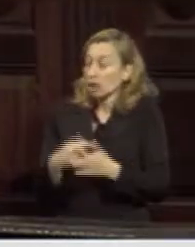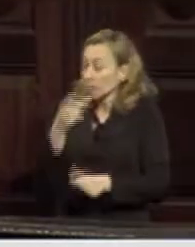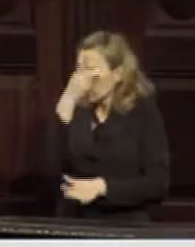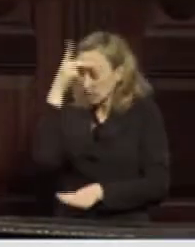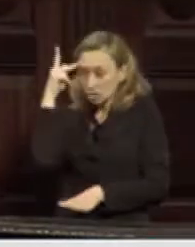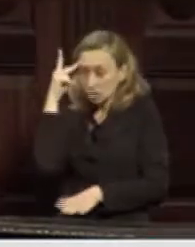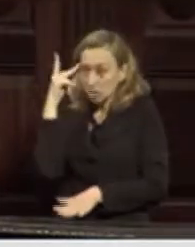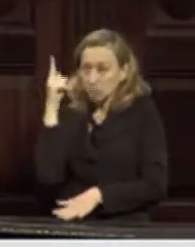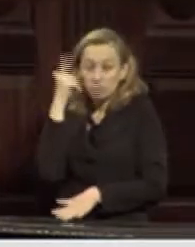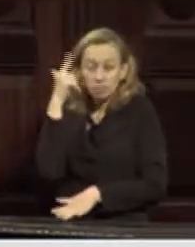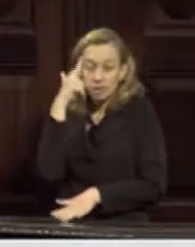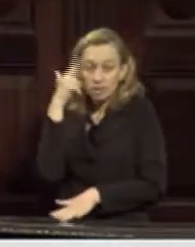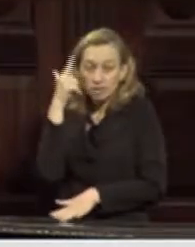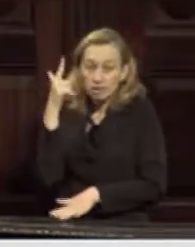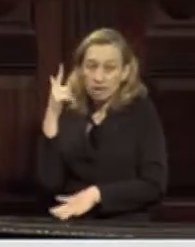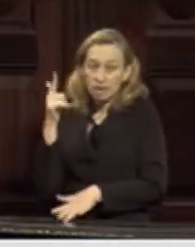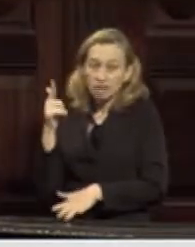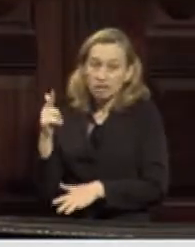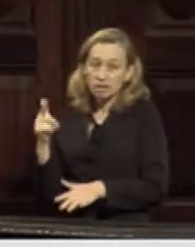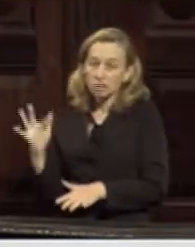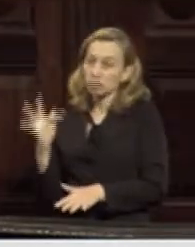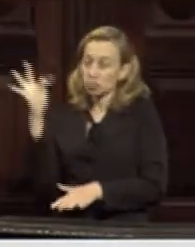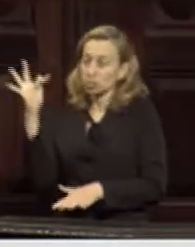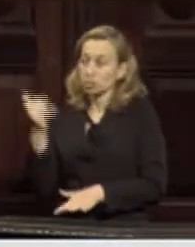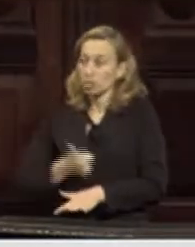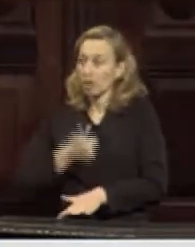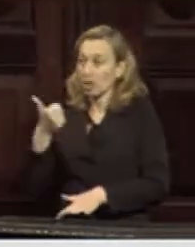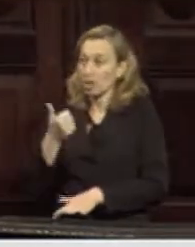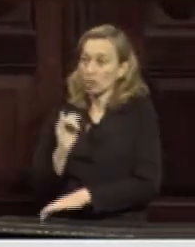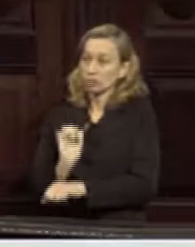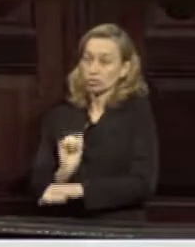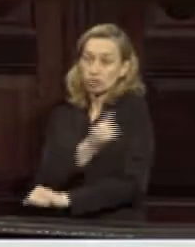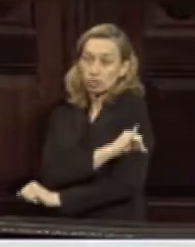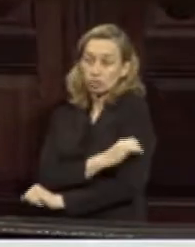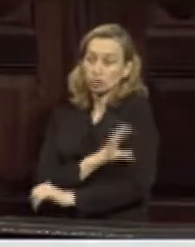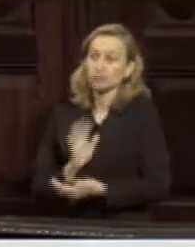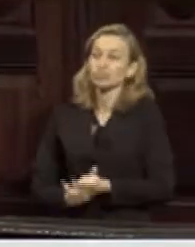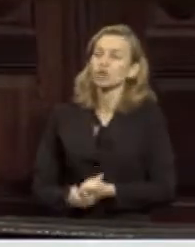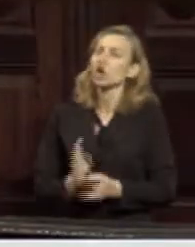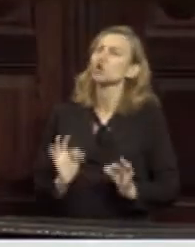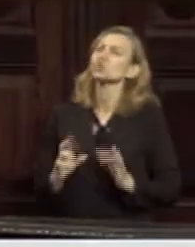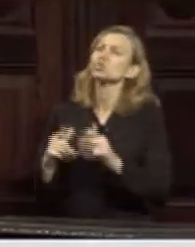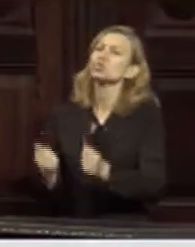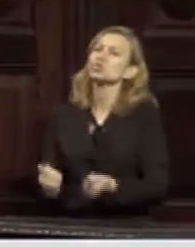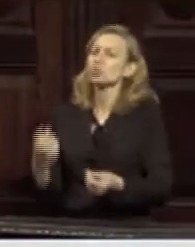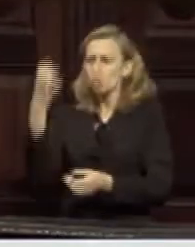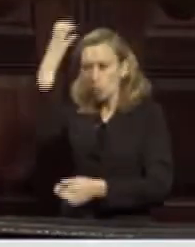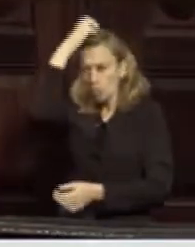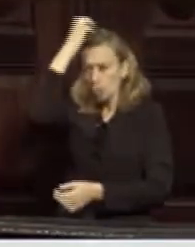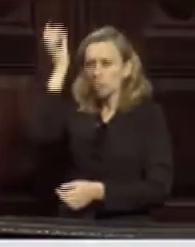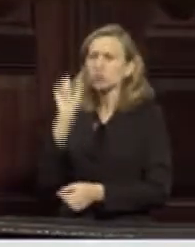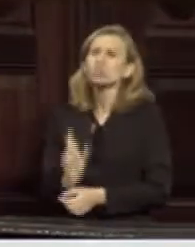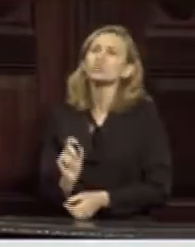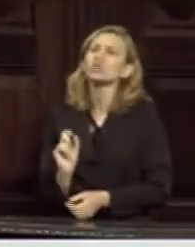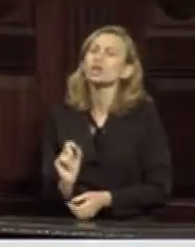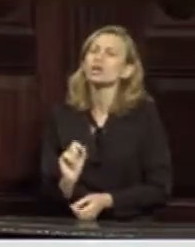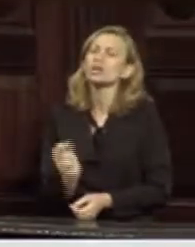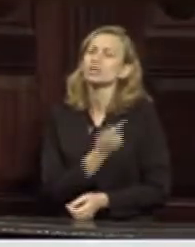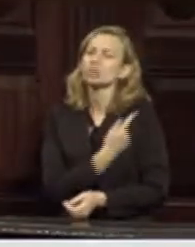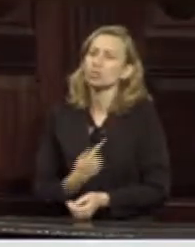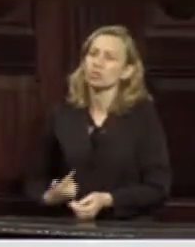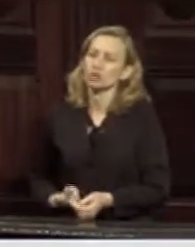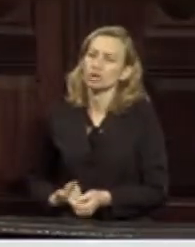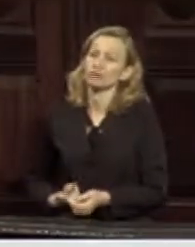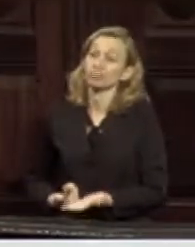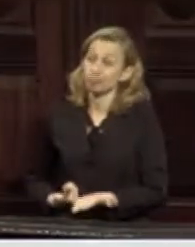de pensarmos numa recuperação. Senhoras e senhores, tudo isso é fruto do desastre que se implantou